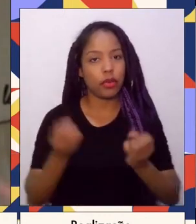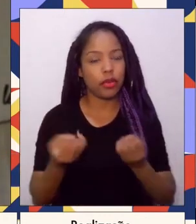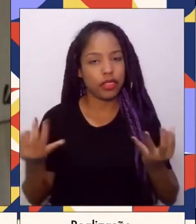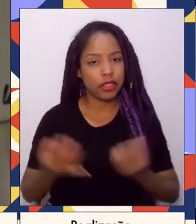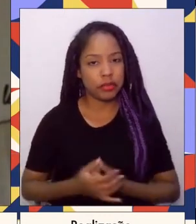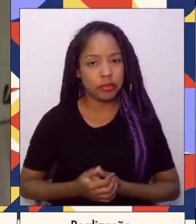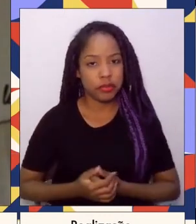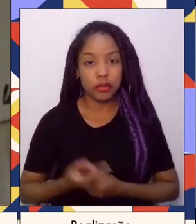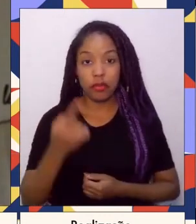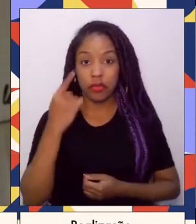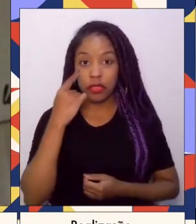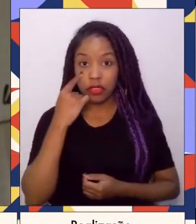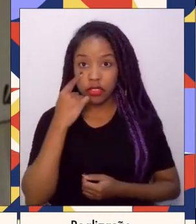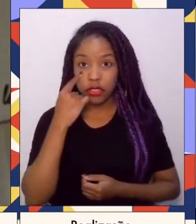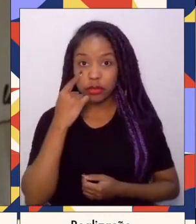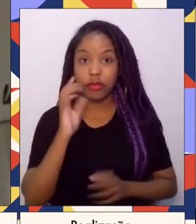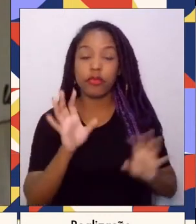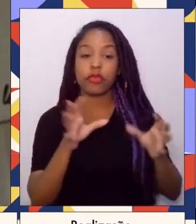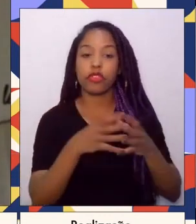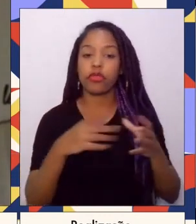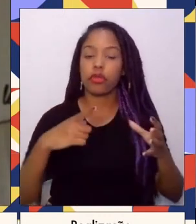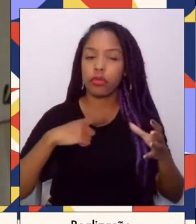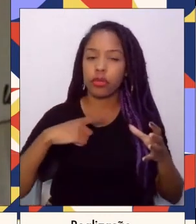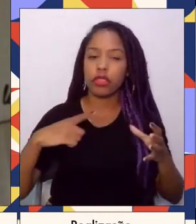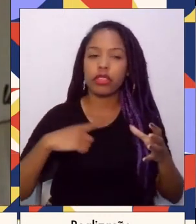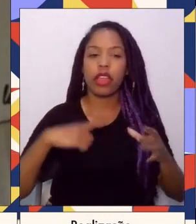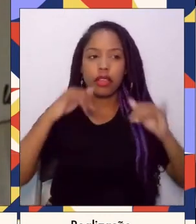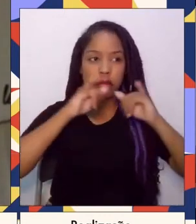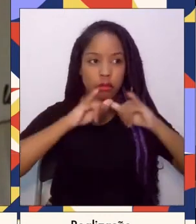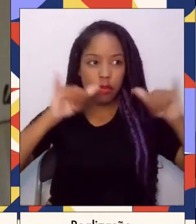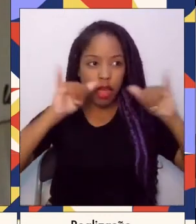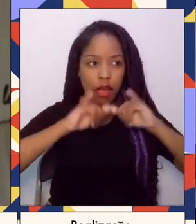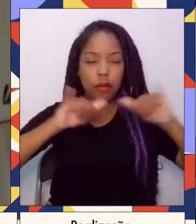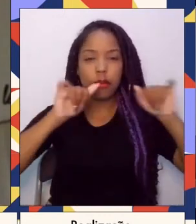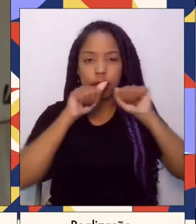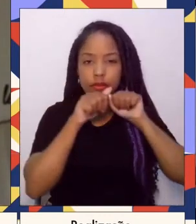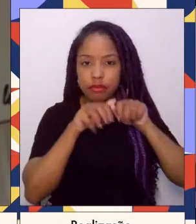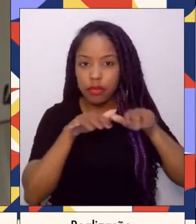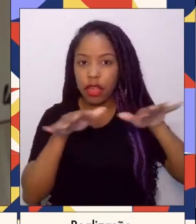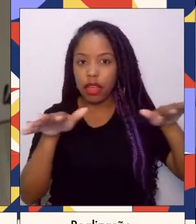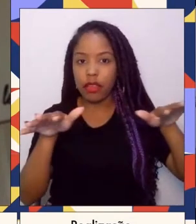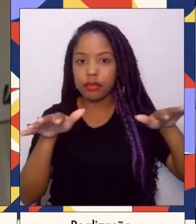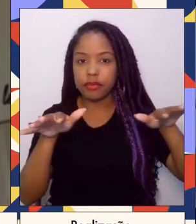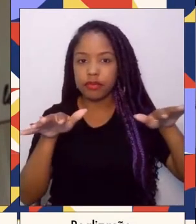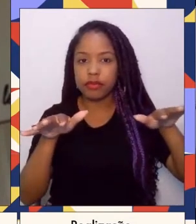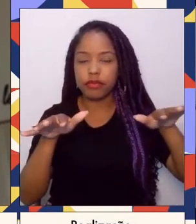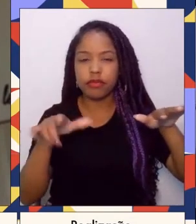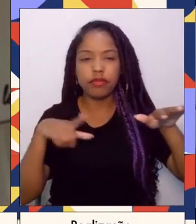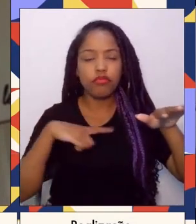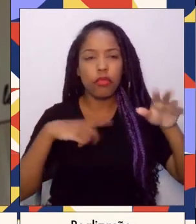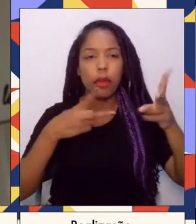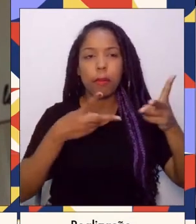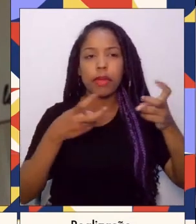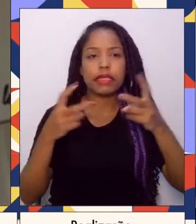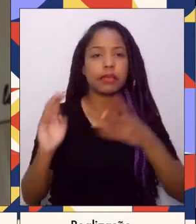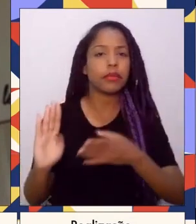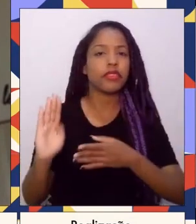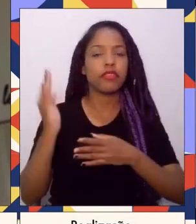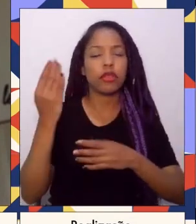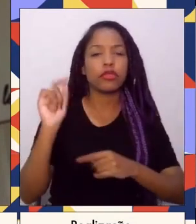essas vozes sendo equadas e tirando essa falsa percepção de inferioridade